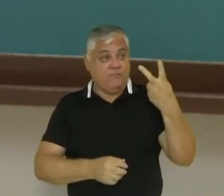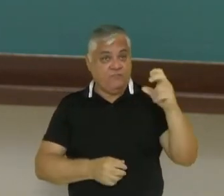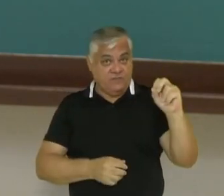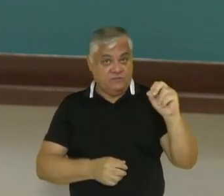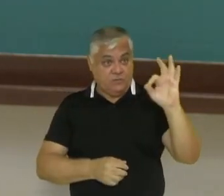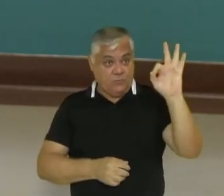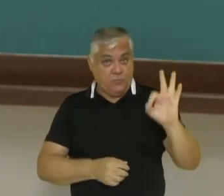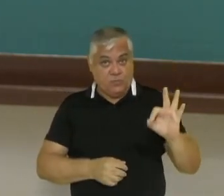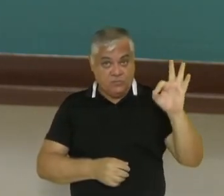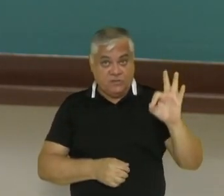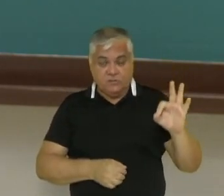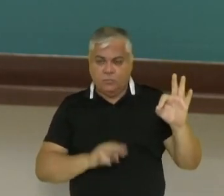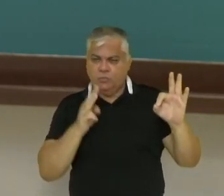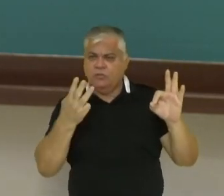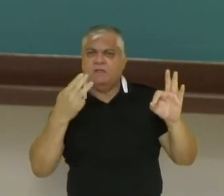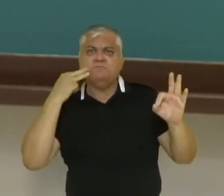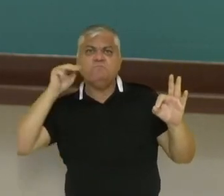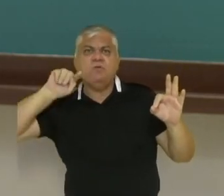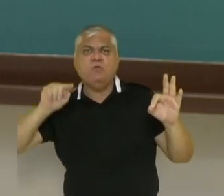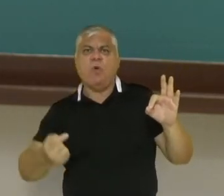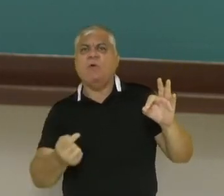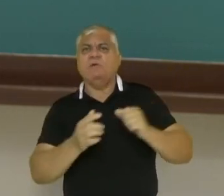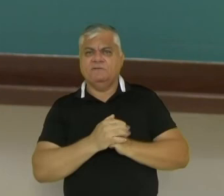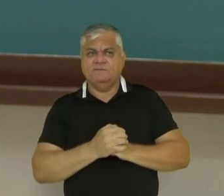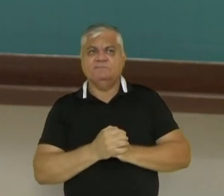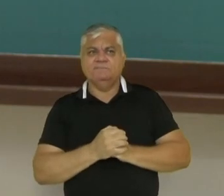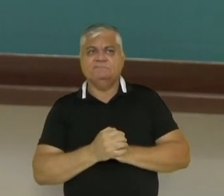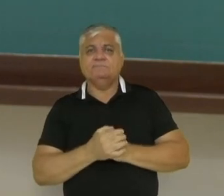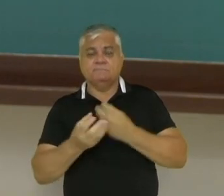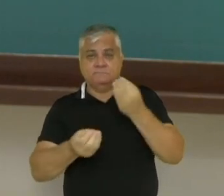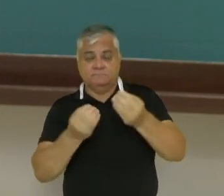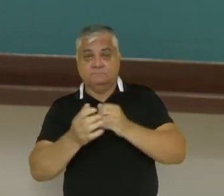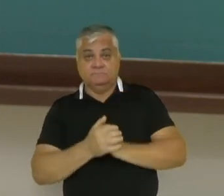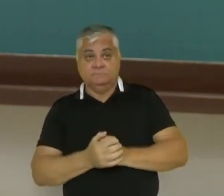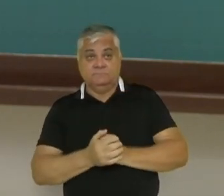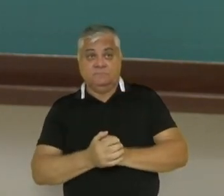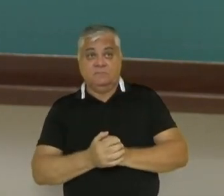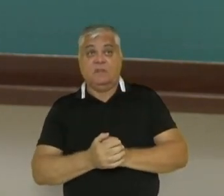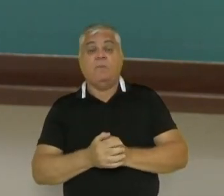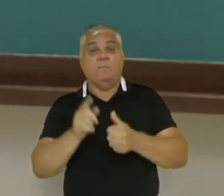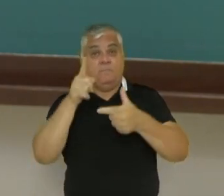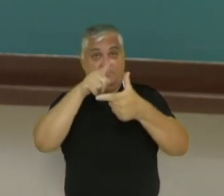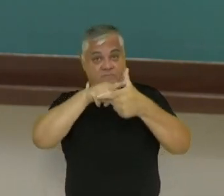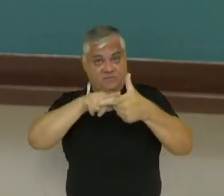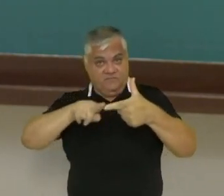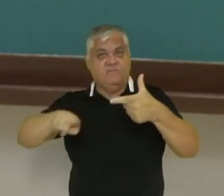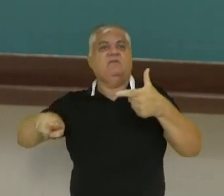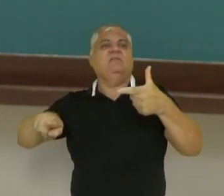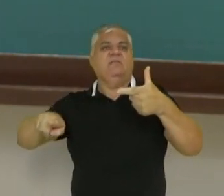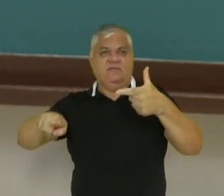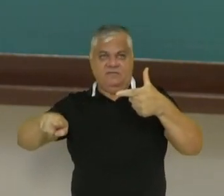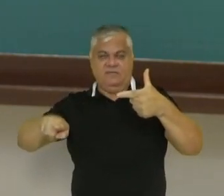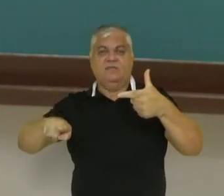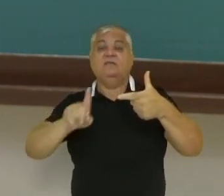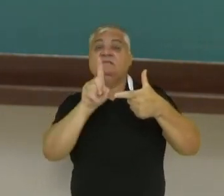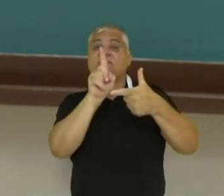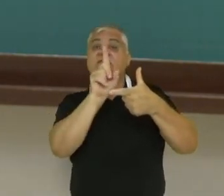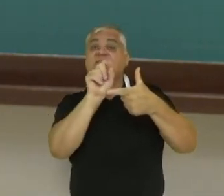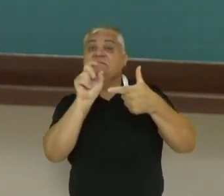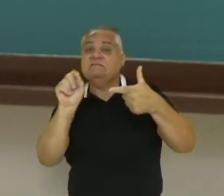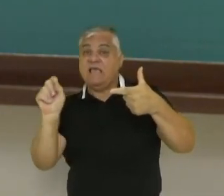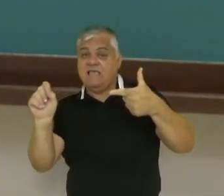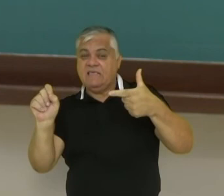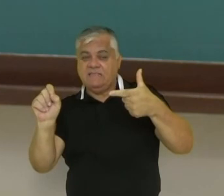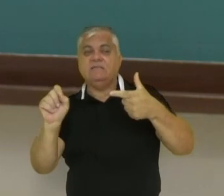20% de 3 milhões de toneladas. Bom, o que nós vamos fazer? Dividir a produção nacional em 100